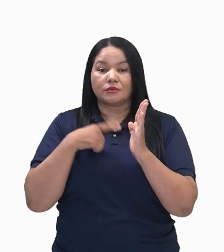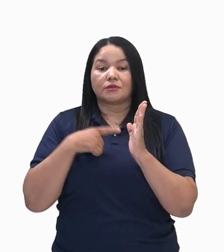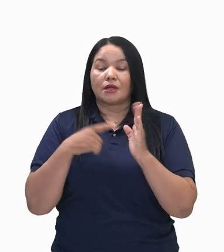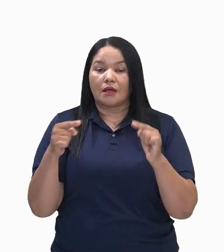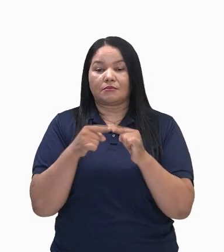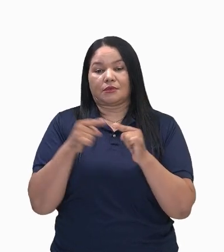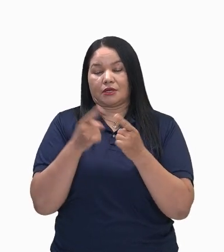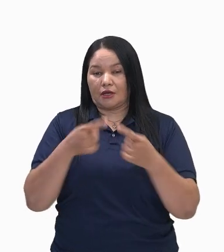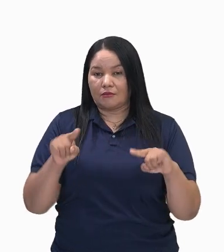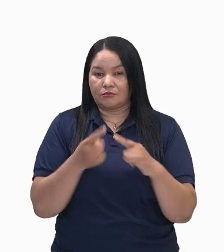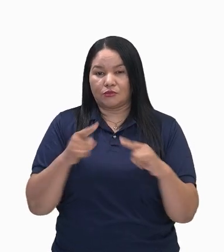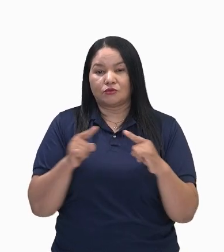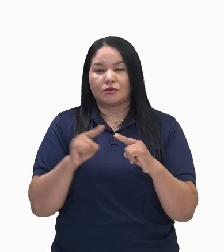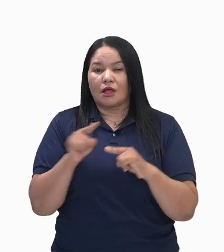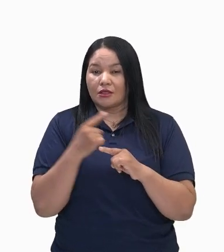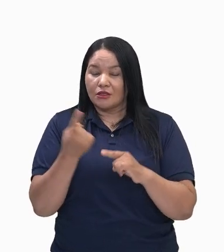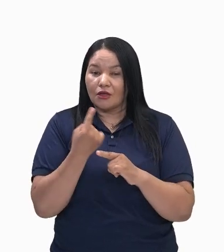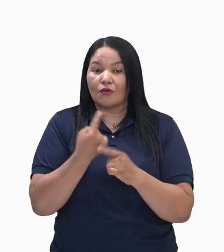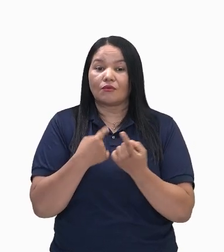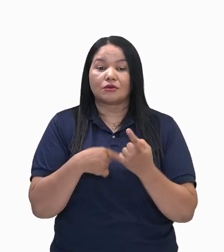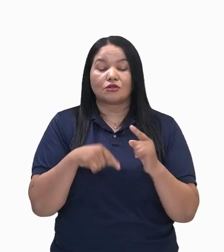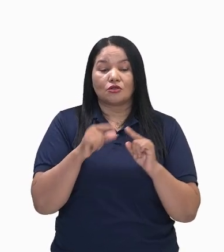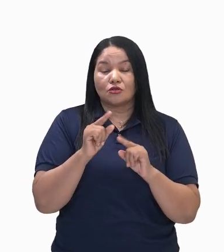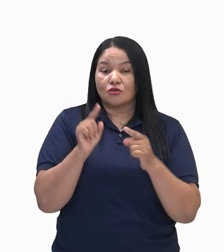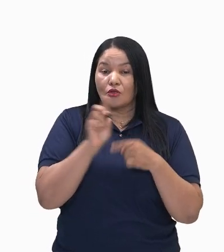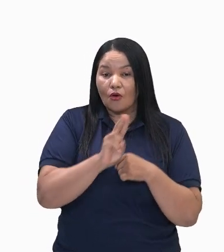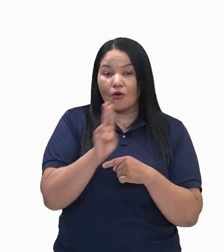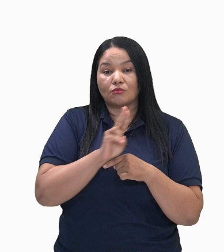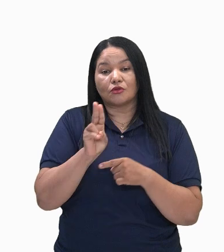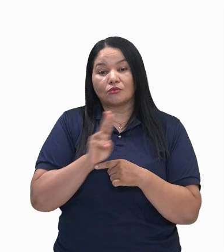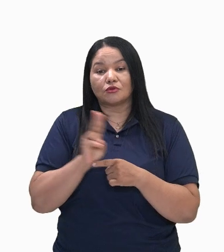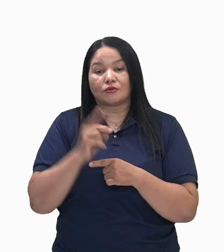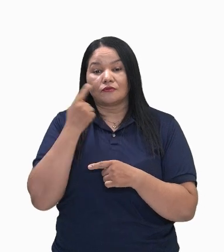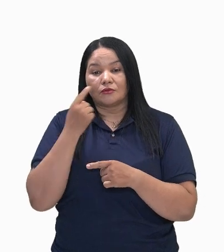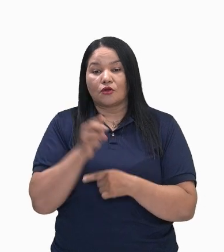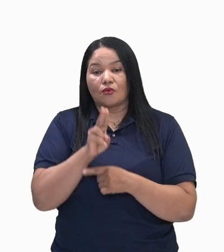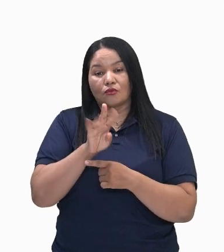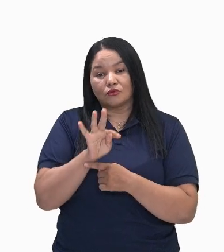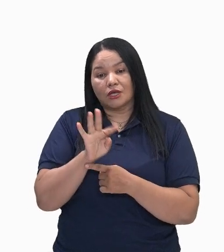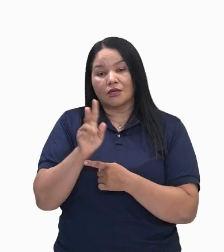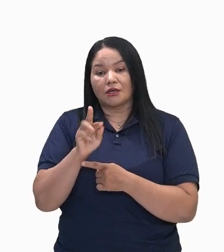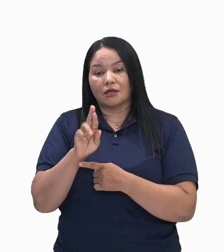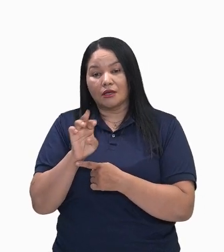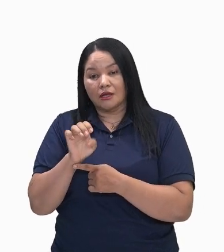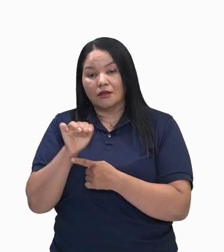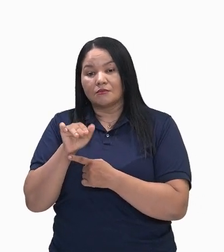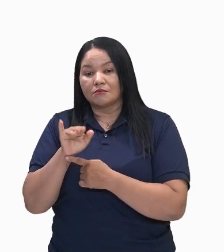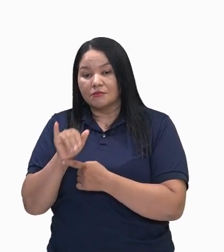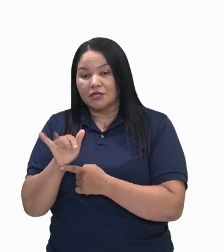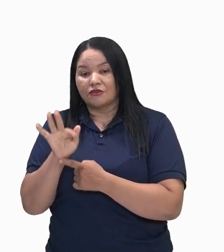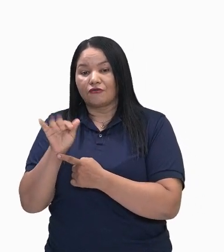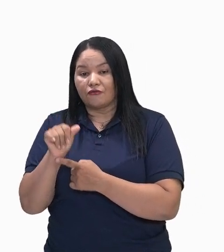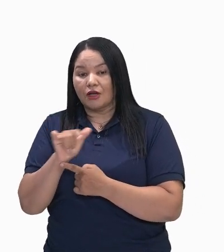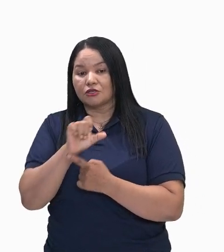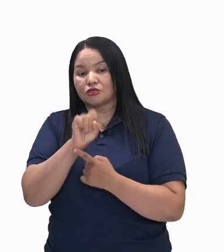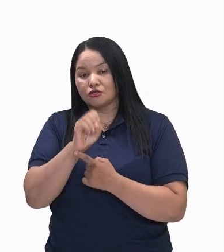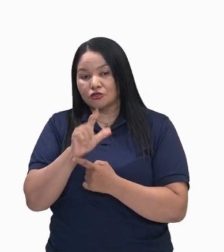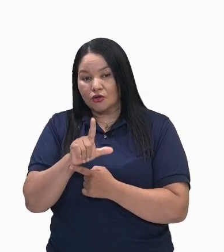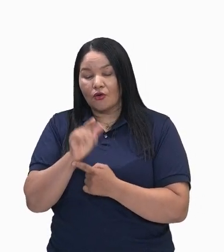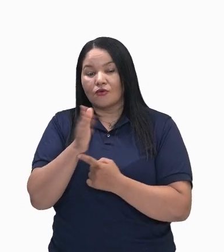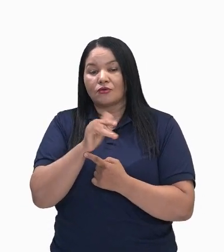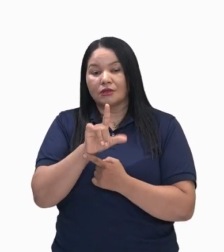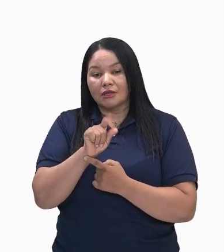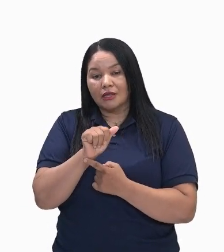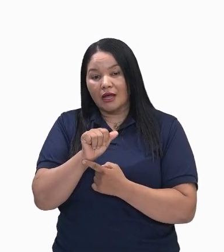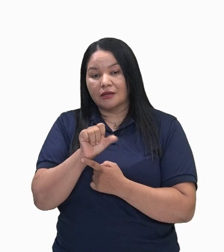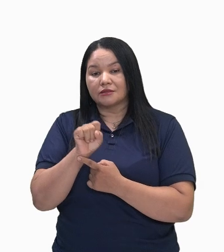notas musicais passaram a ser chamadas de ut, re, mi, fá, sol, lá e si. Posteriormente,